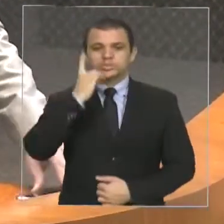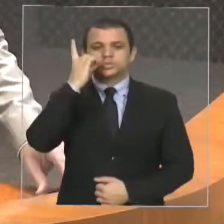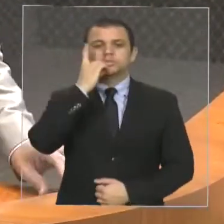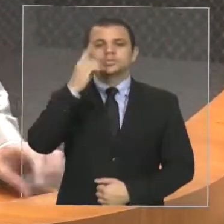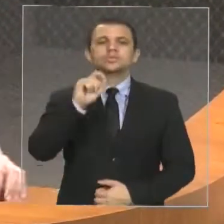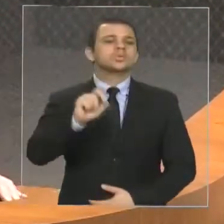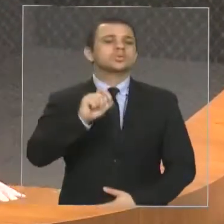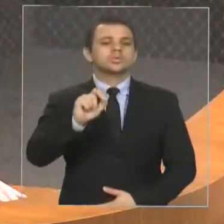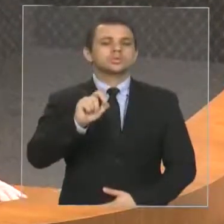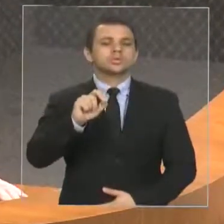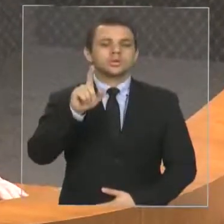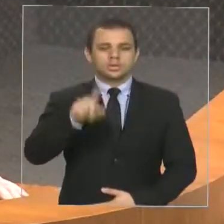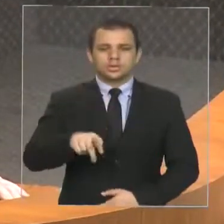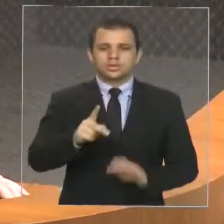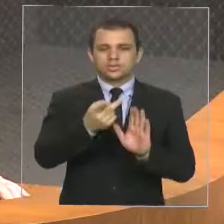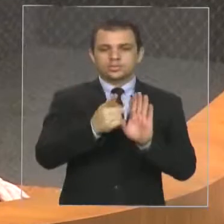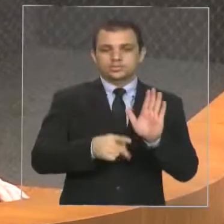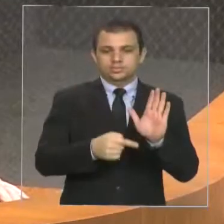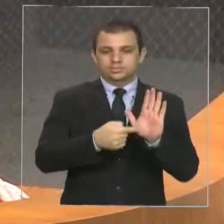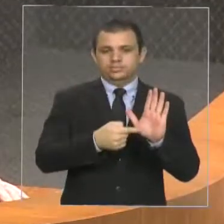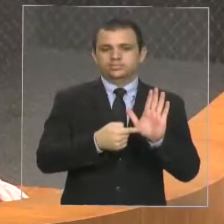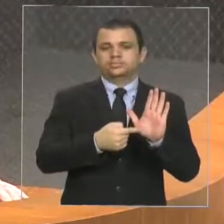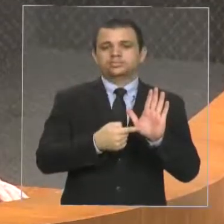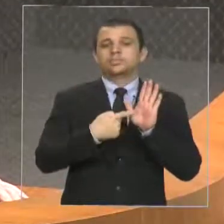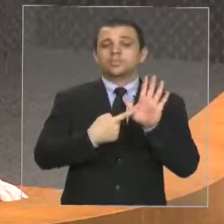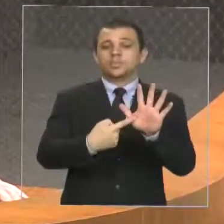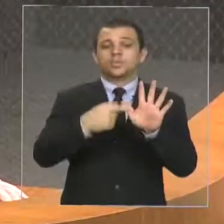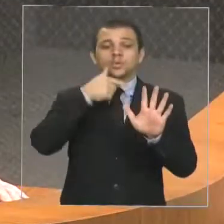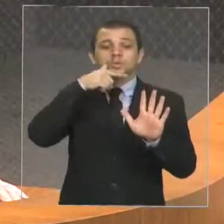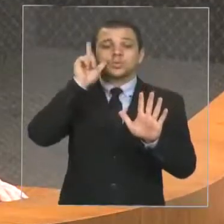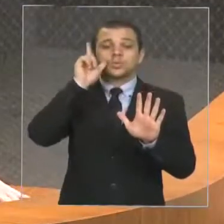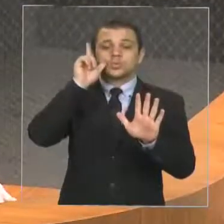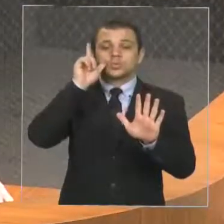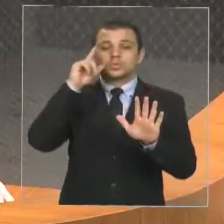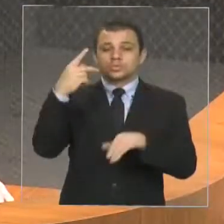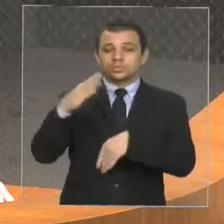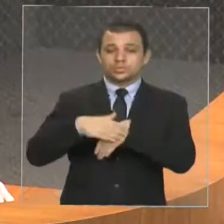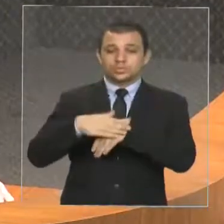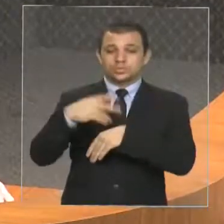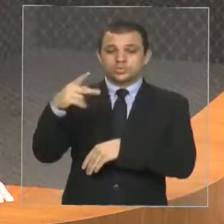sobre um projeto que foi apresentado ontem, deputado Souza Neto, pelo